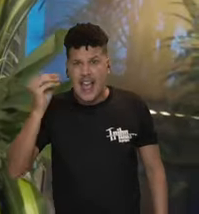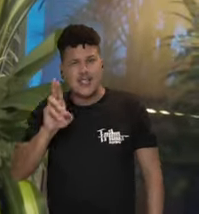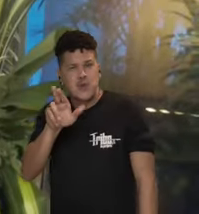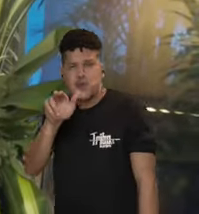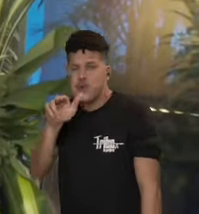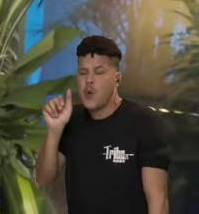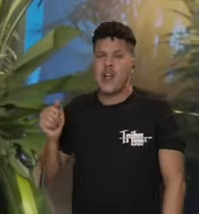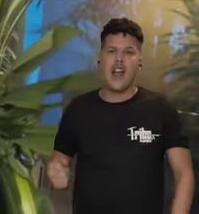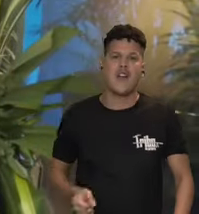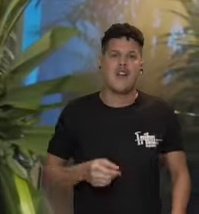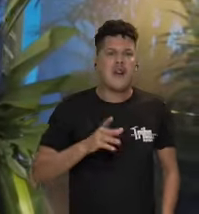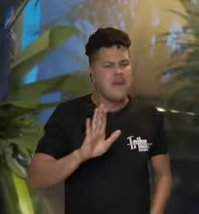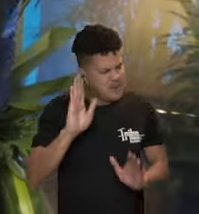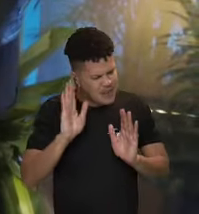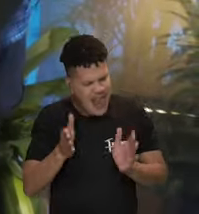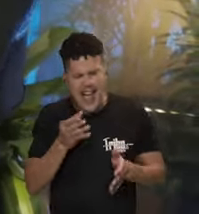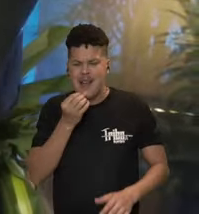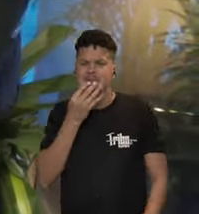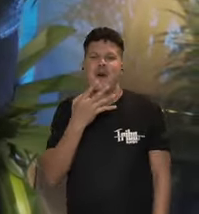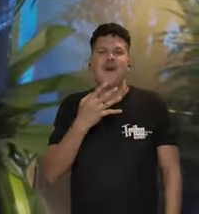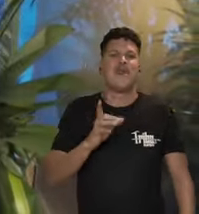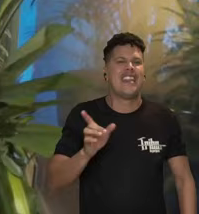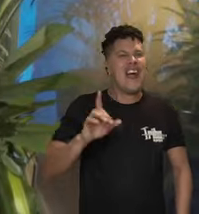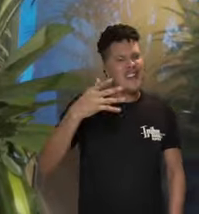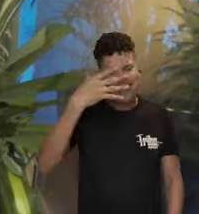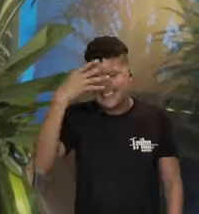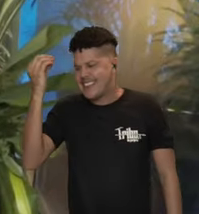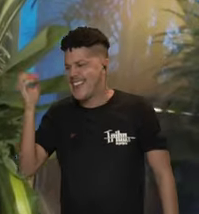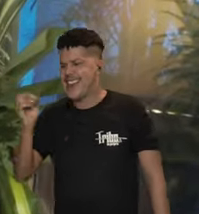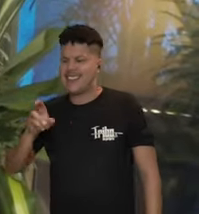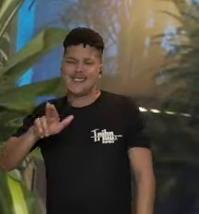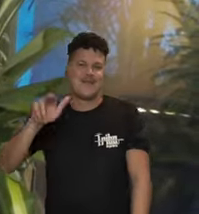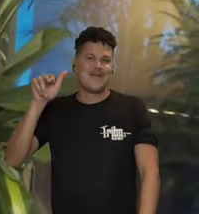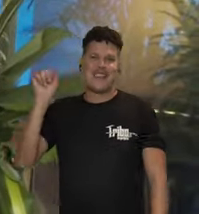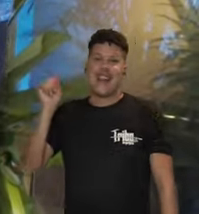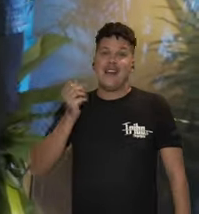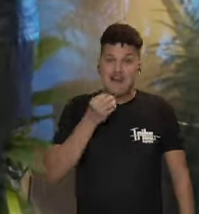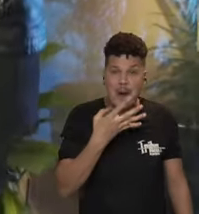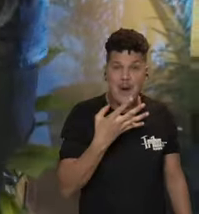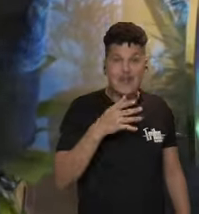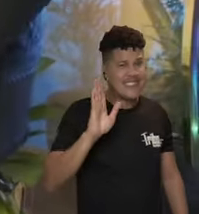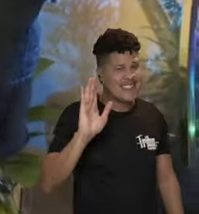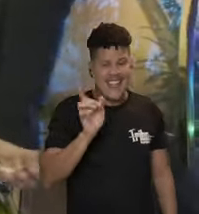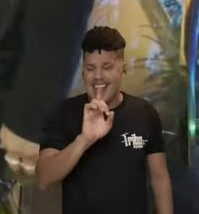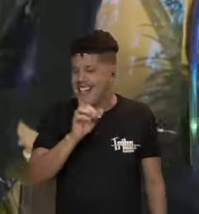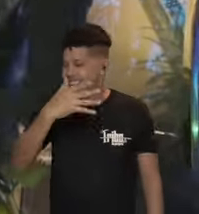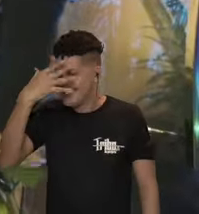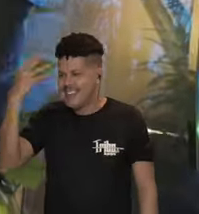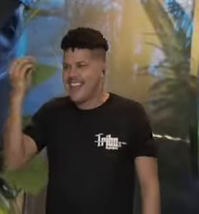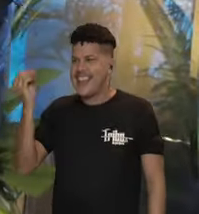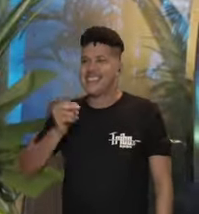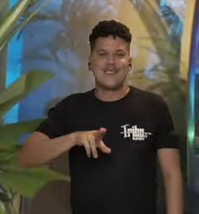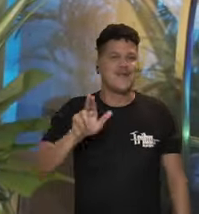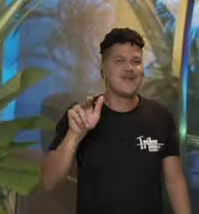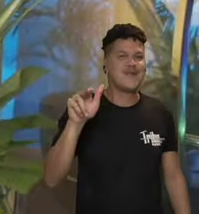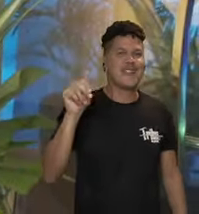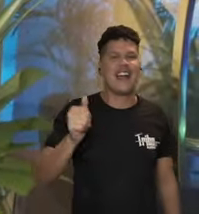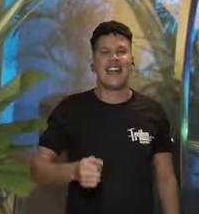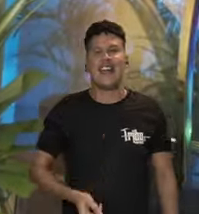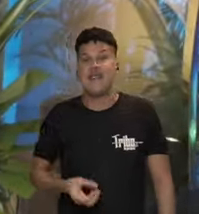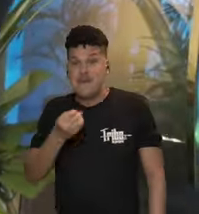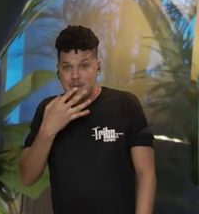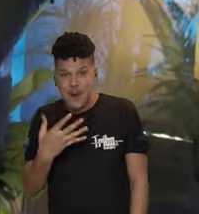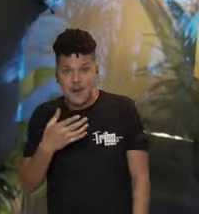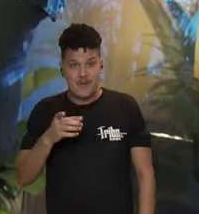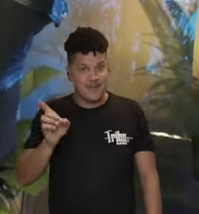jamais. O que foi bom não se esquece jamais. Bom não se esquece